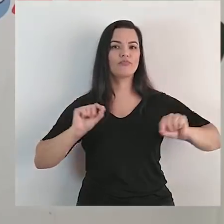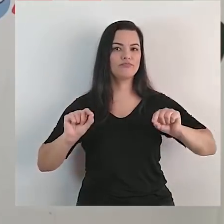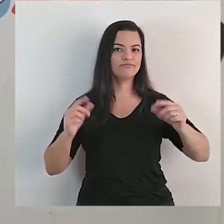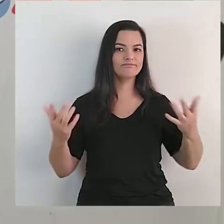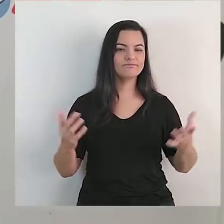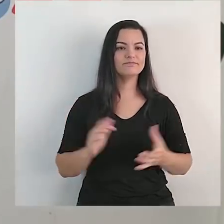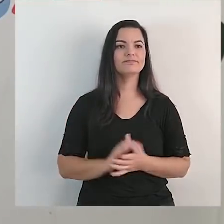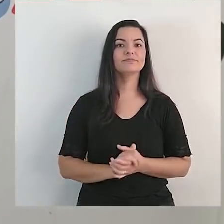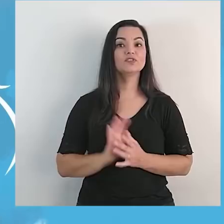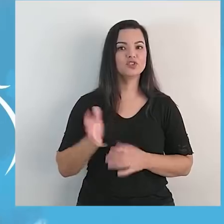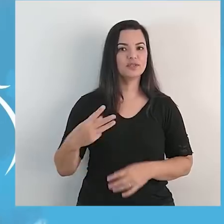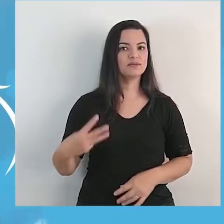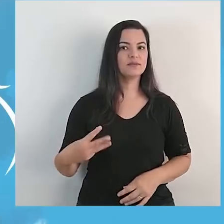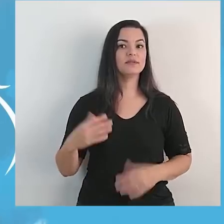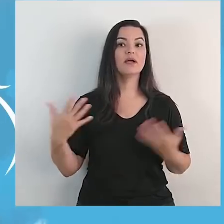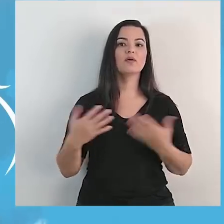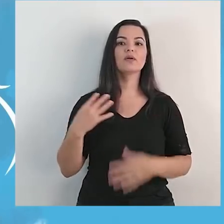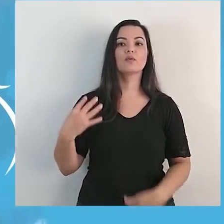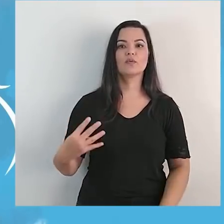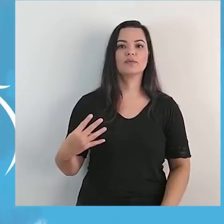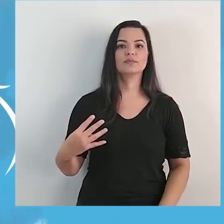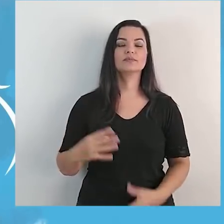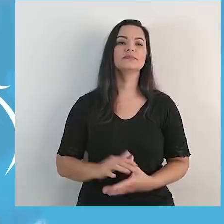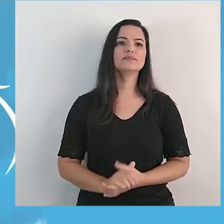Já temos 3 partes aí.